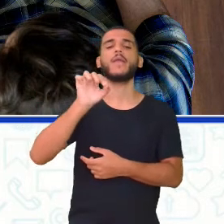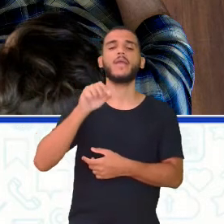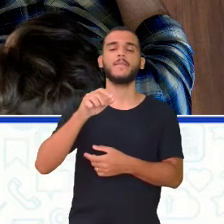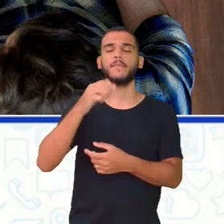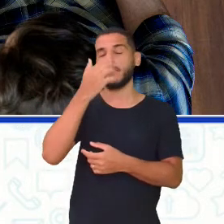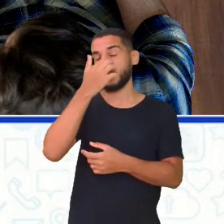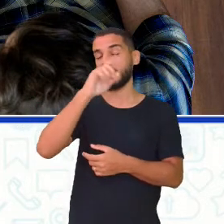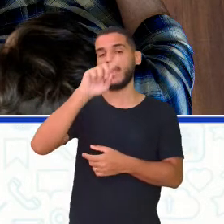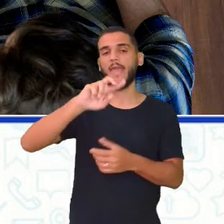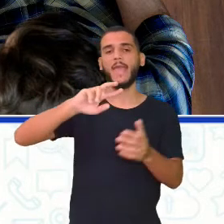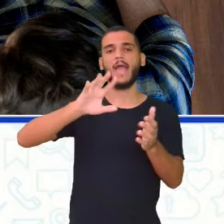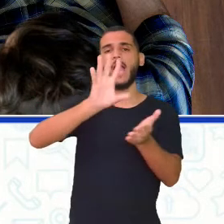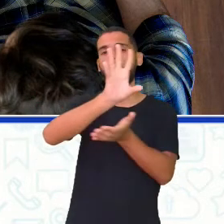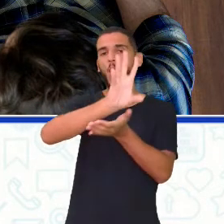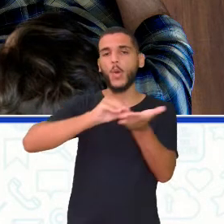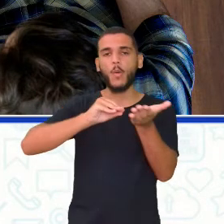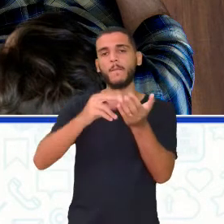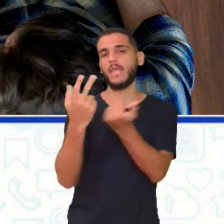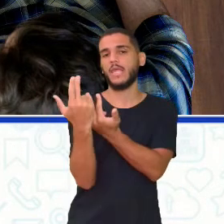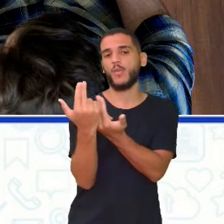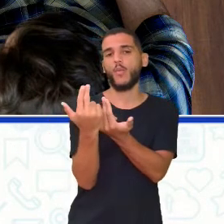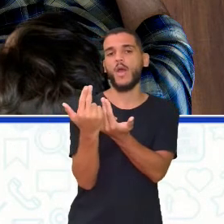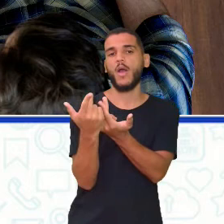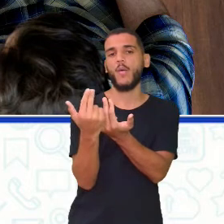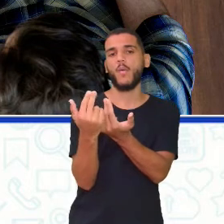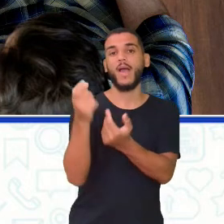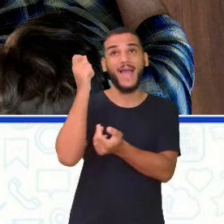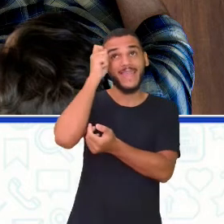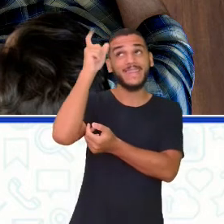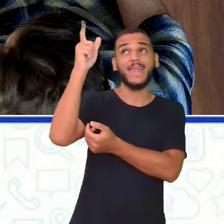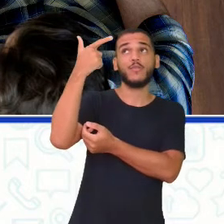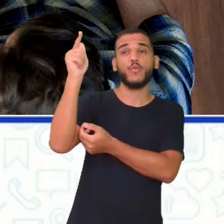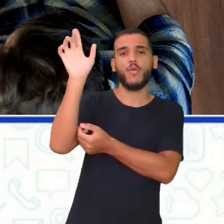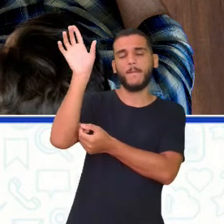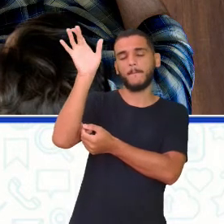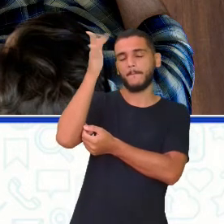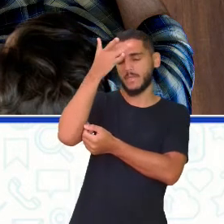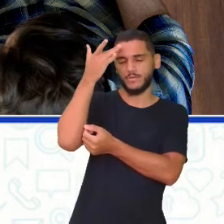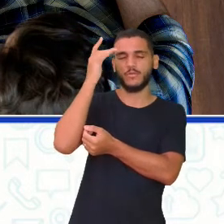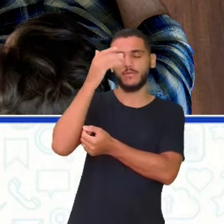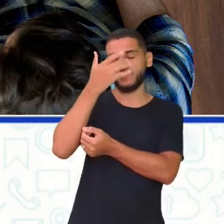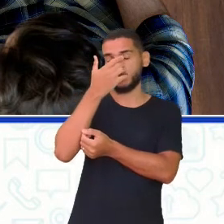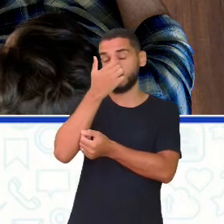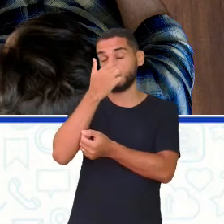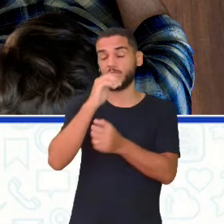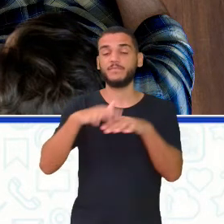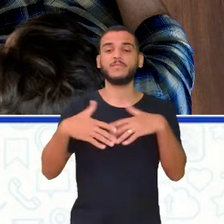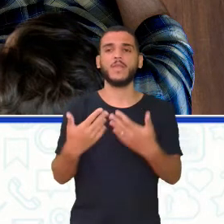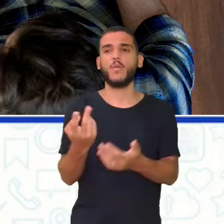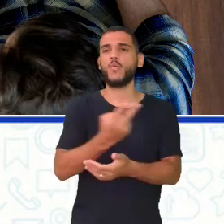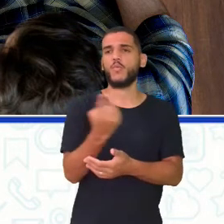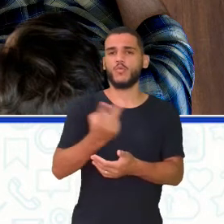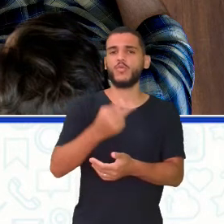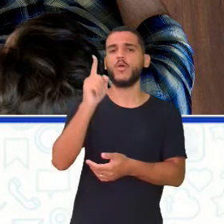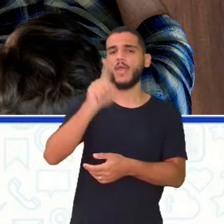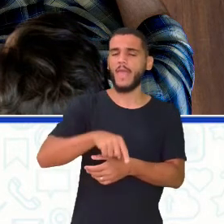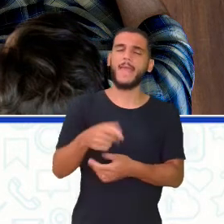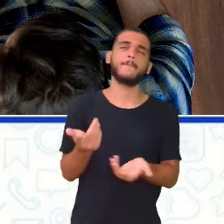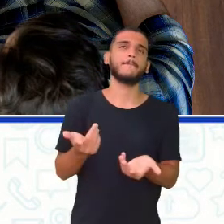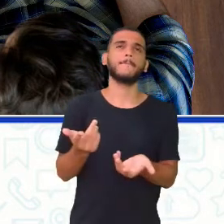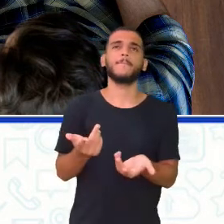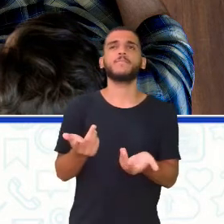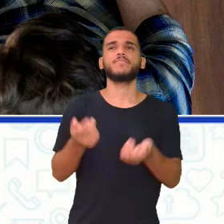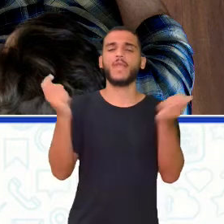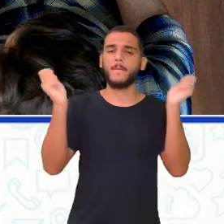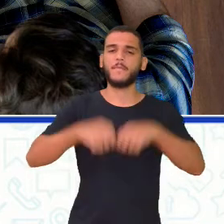a transcrição idêntica e fidedigna àquilo que foi escrito, tá? Os dois modelos são possíveis na fala